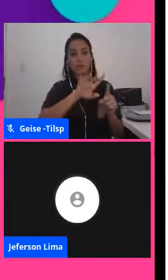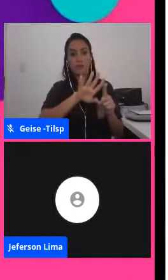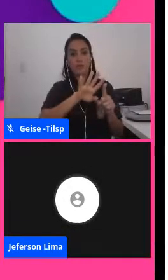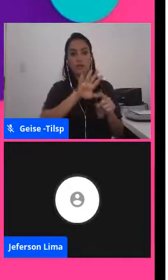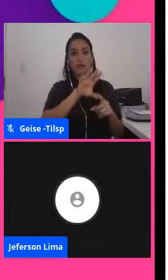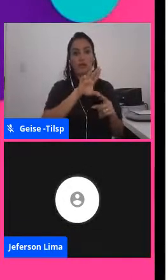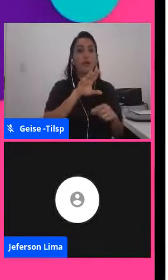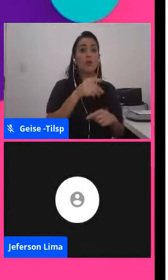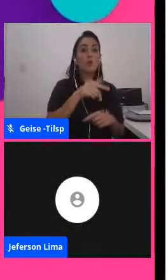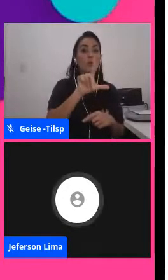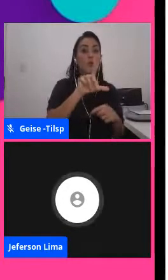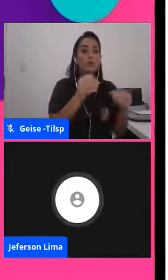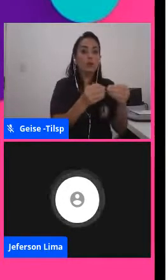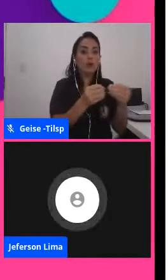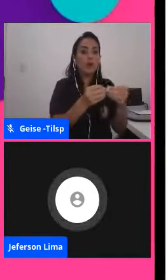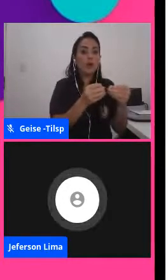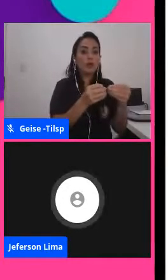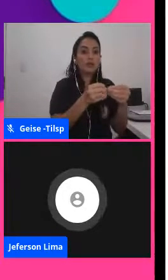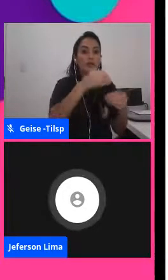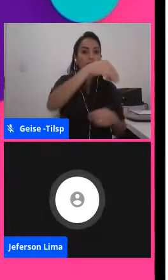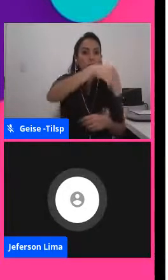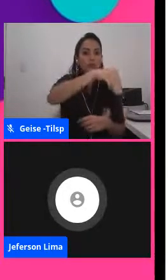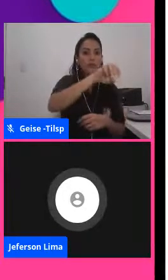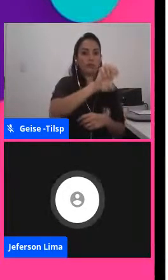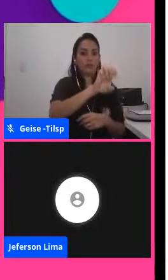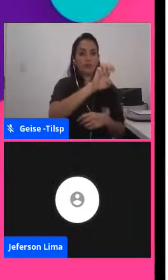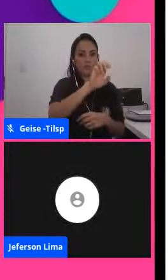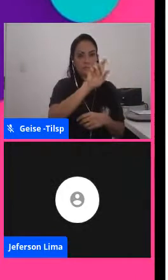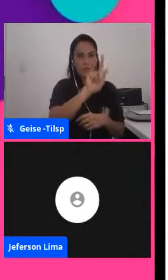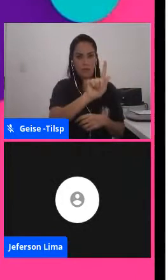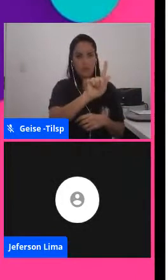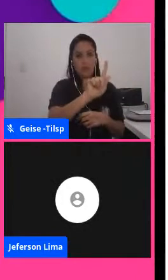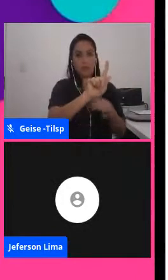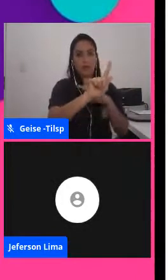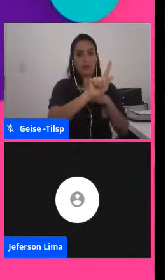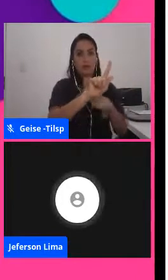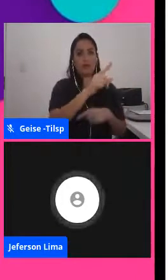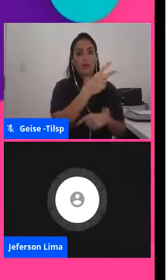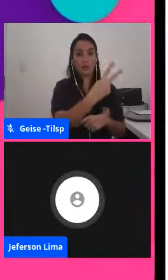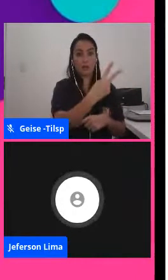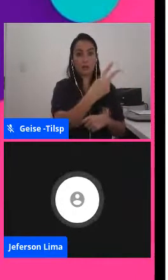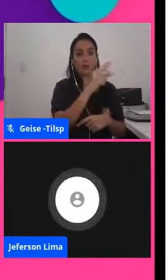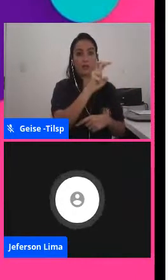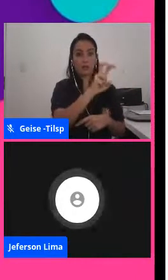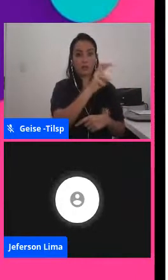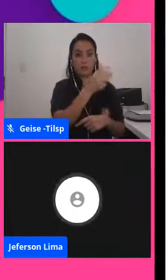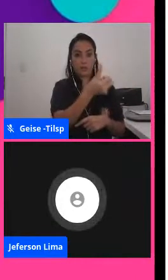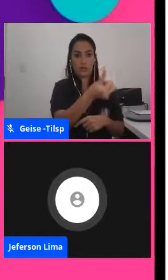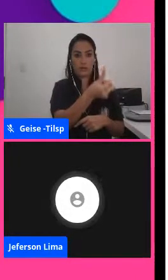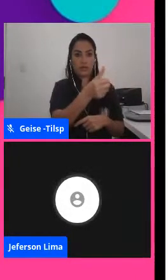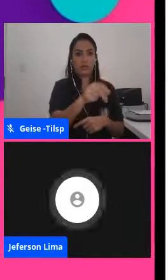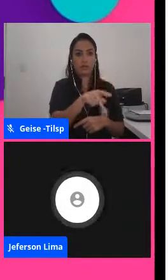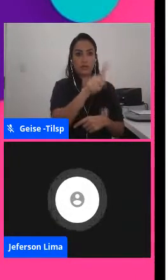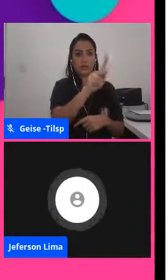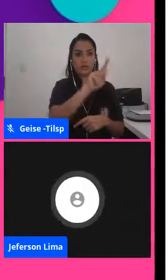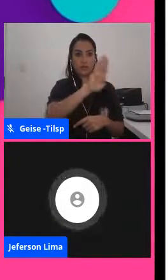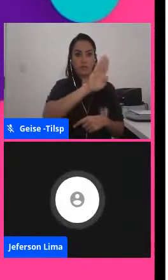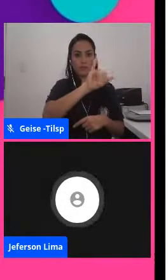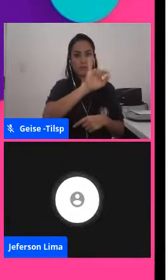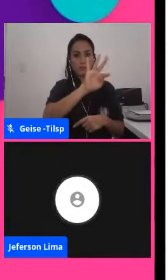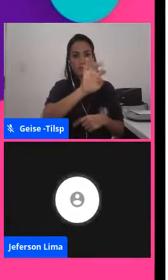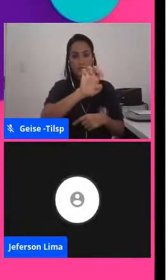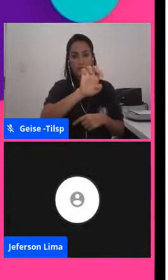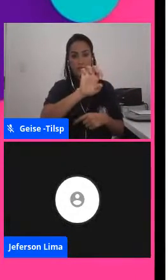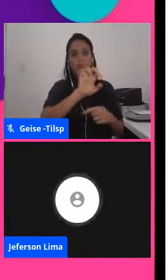poder ver aqui em cima. O Arduino Mega, ele tem 256 KB. As versões mais simples do ESP32, acho que tem uma versão ainda